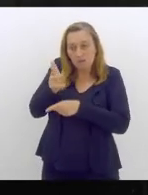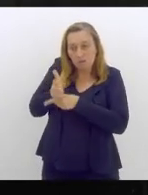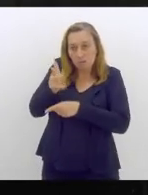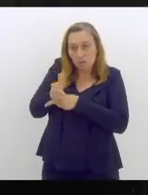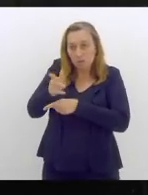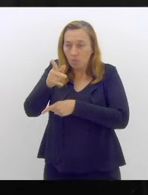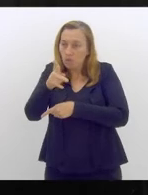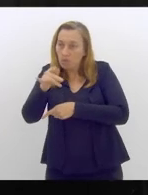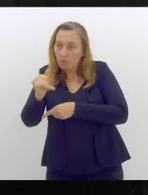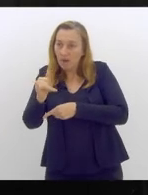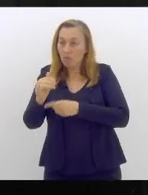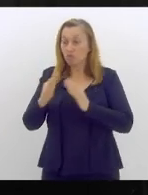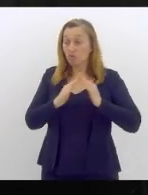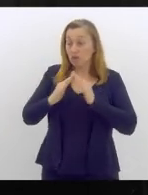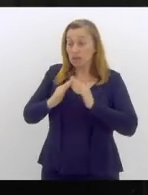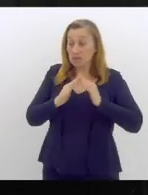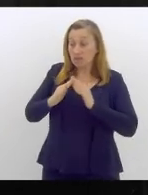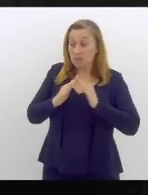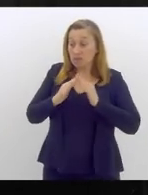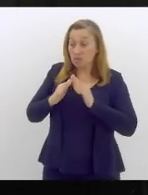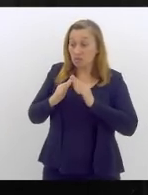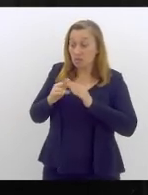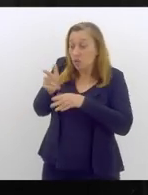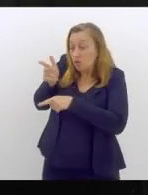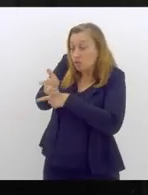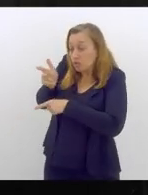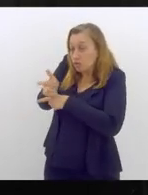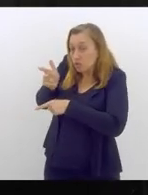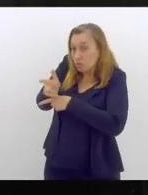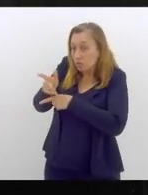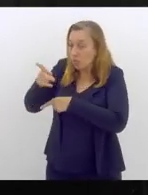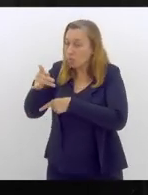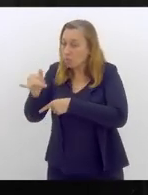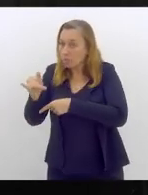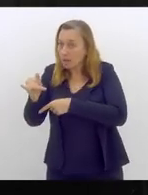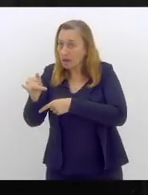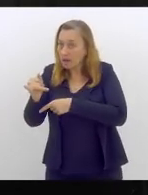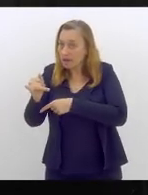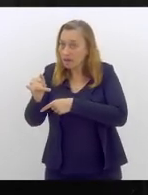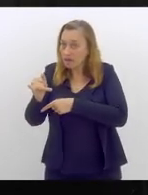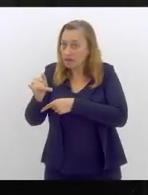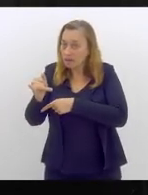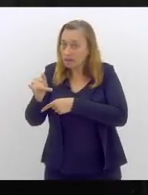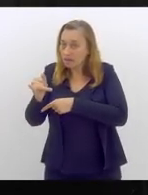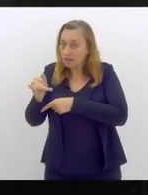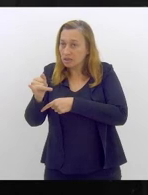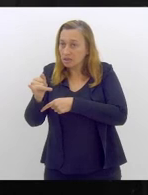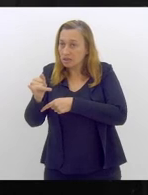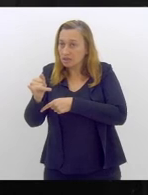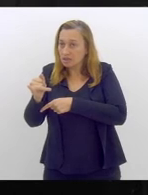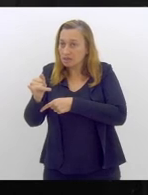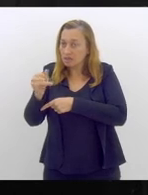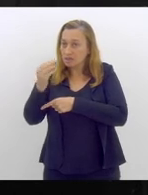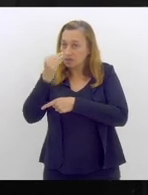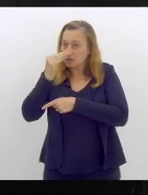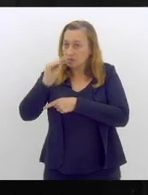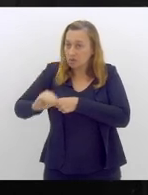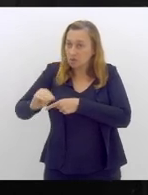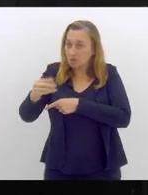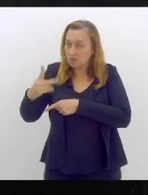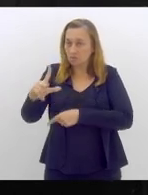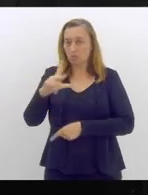por vizinhos maltratando suas próprias filhas uma de três anos de idade e a outra de quatro